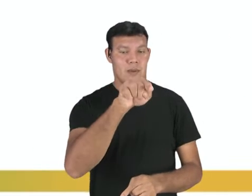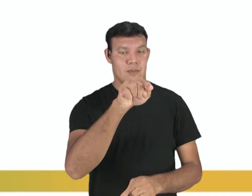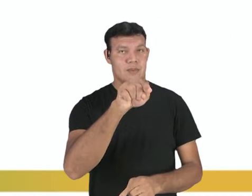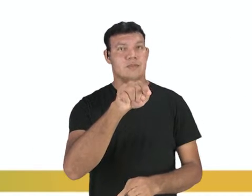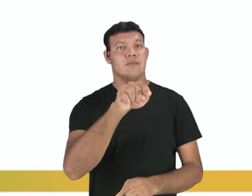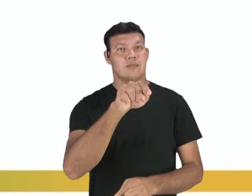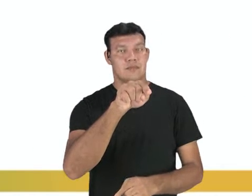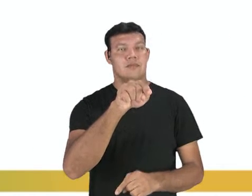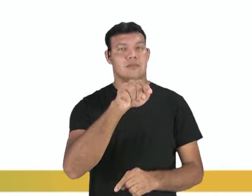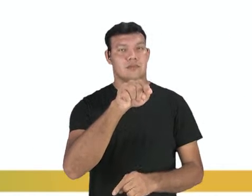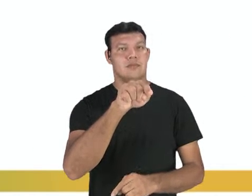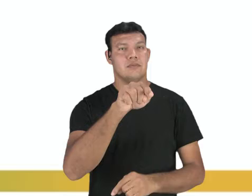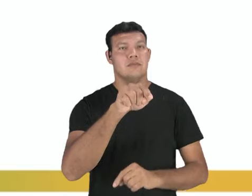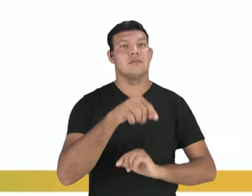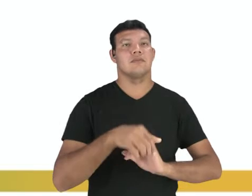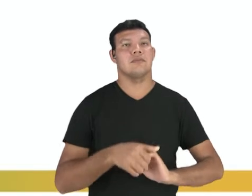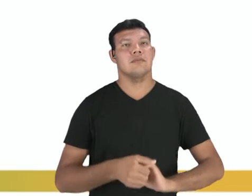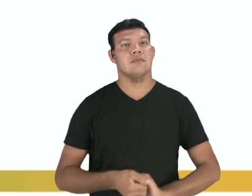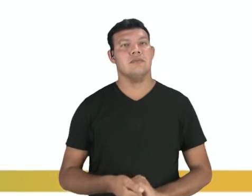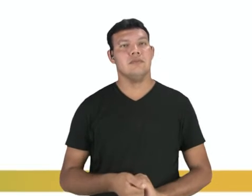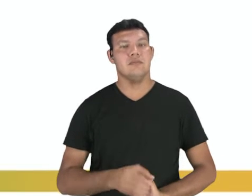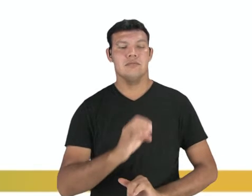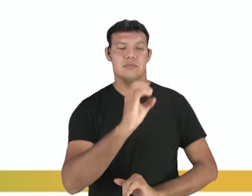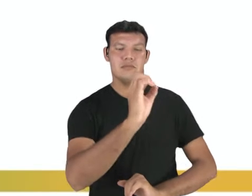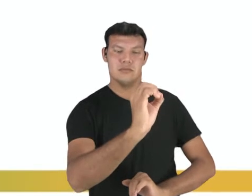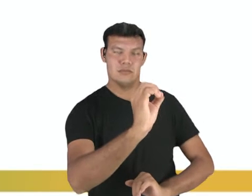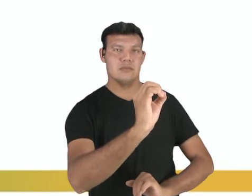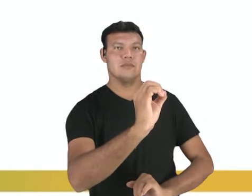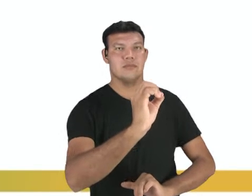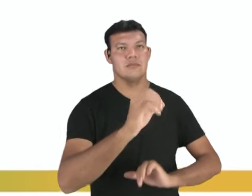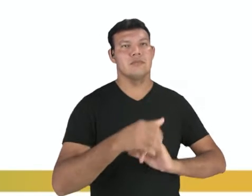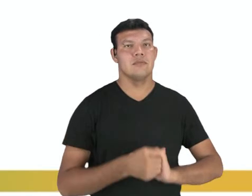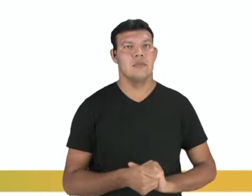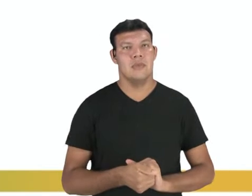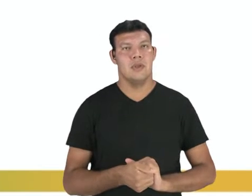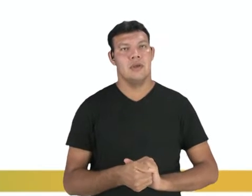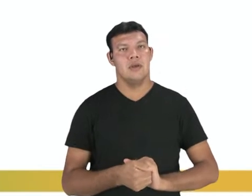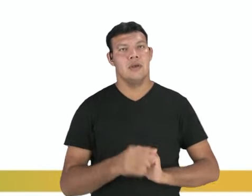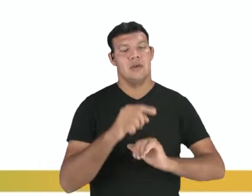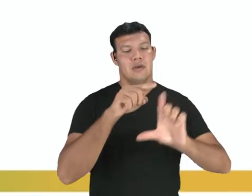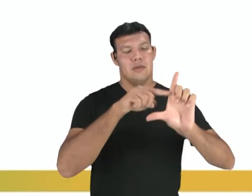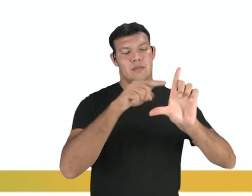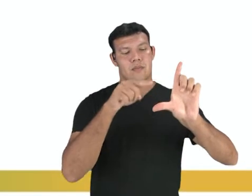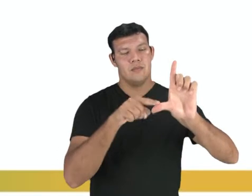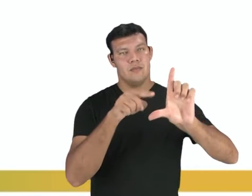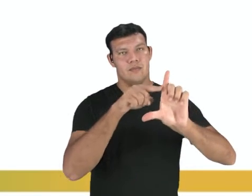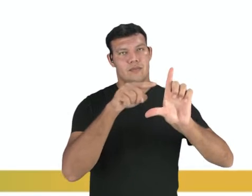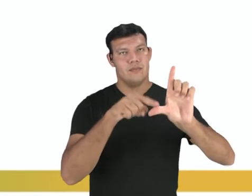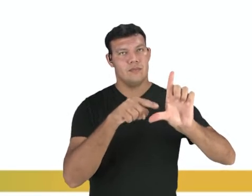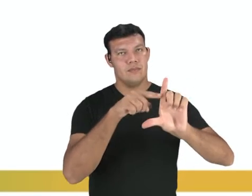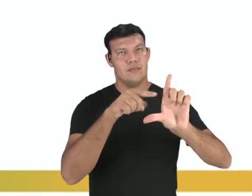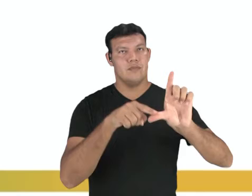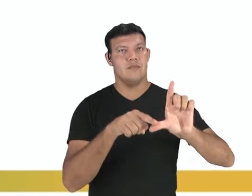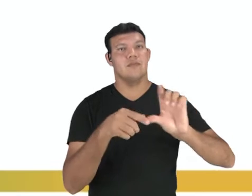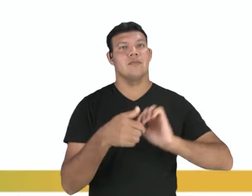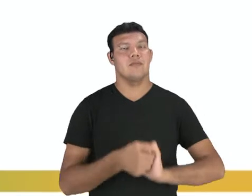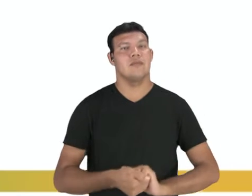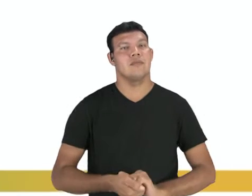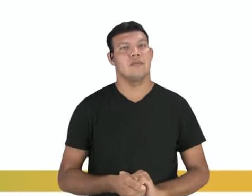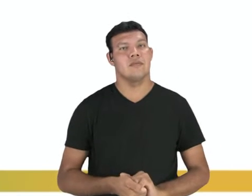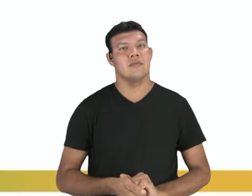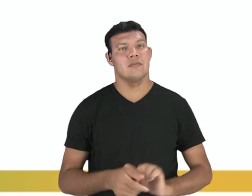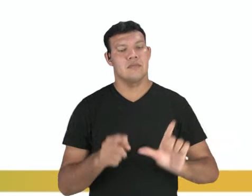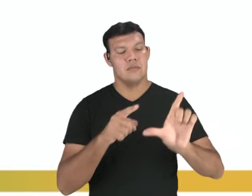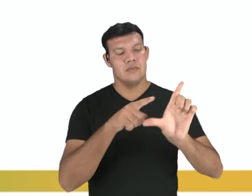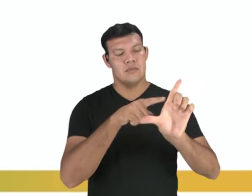o eixo central também né 10 nós temos aí um ângulo o aberto